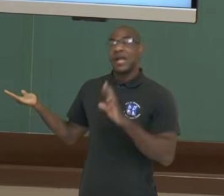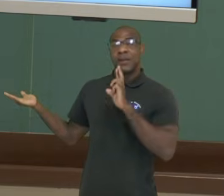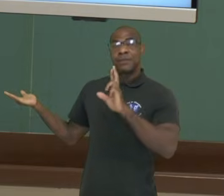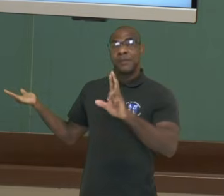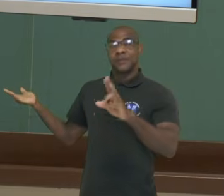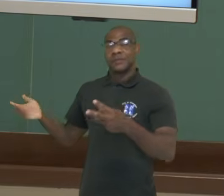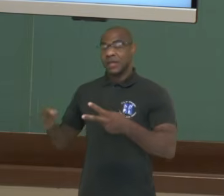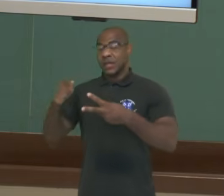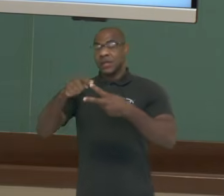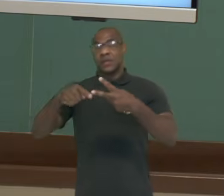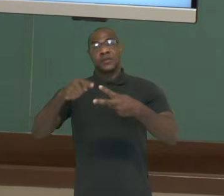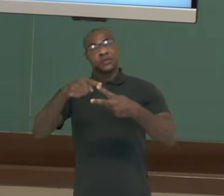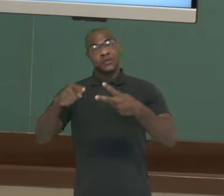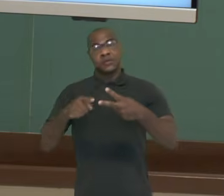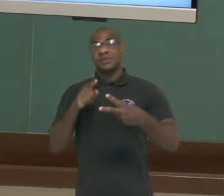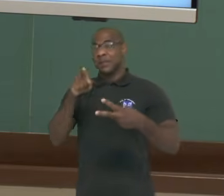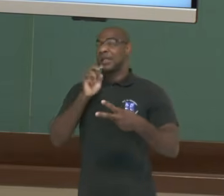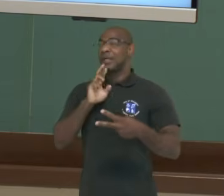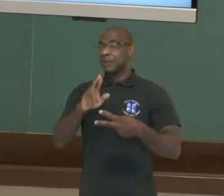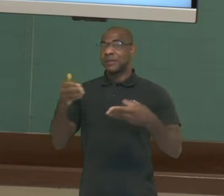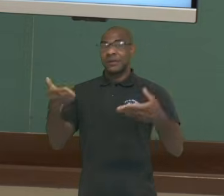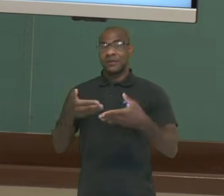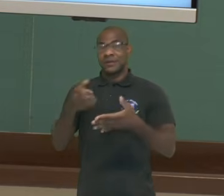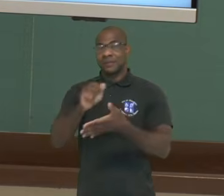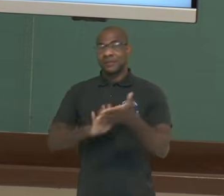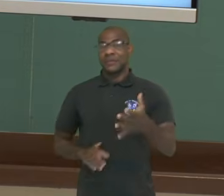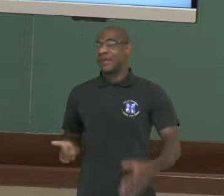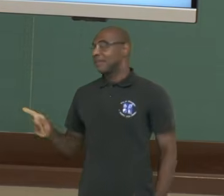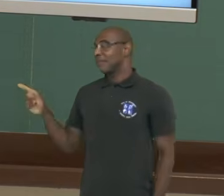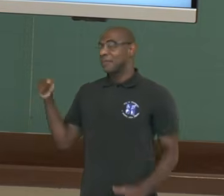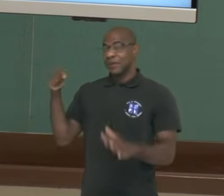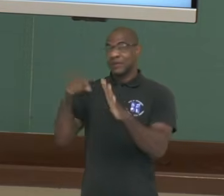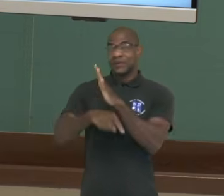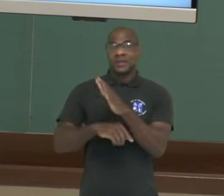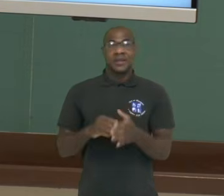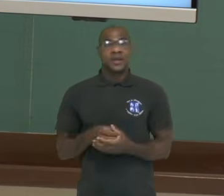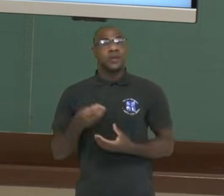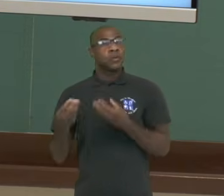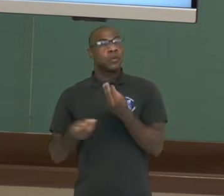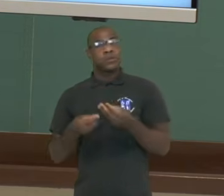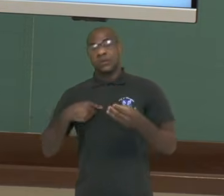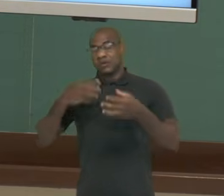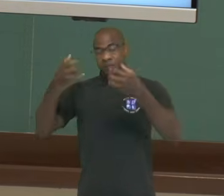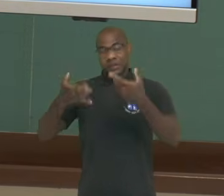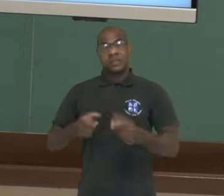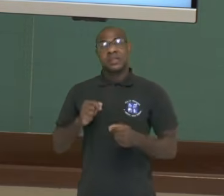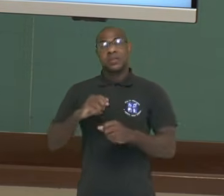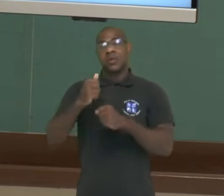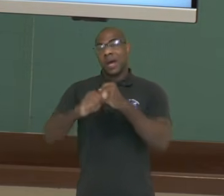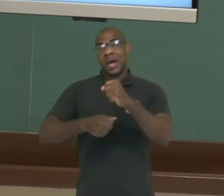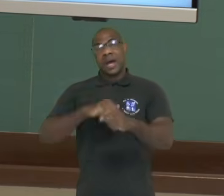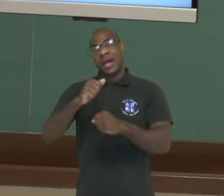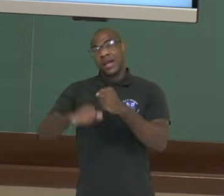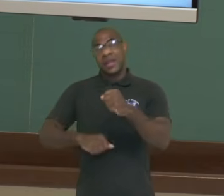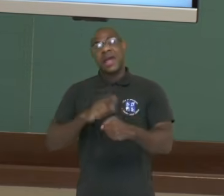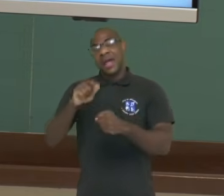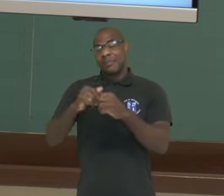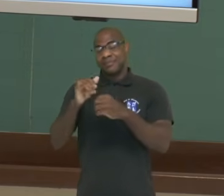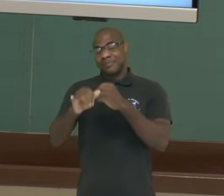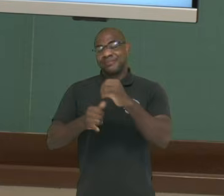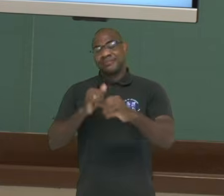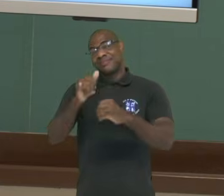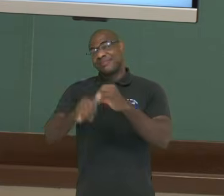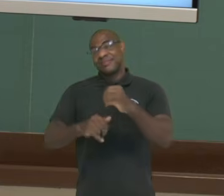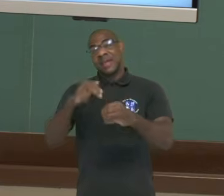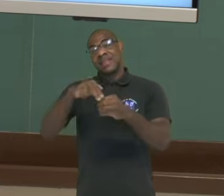duas questões aqui para você responder, né? E perguntei assim, quando que nós dizemos que um átomo é